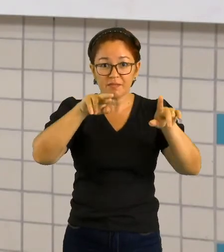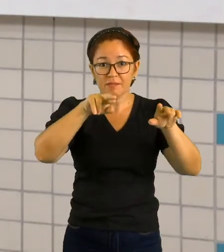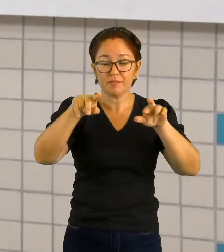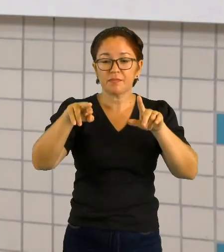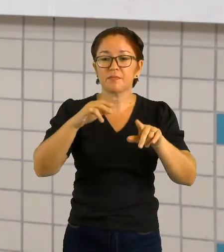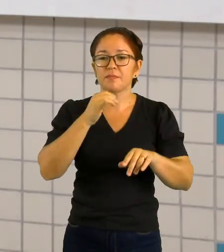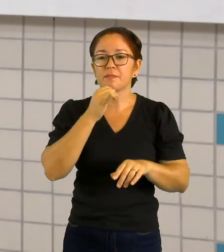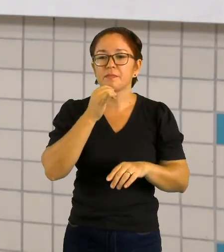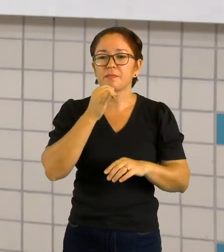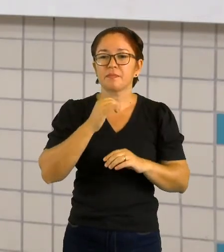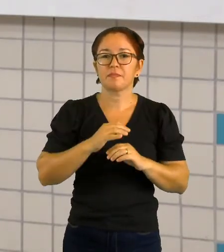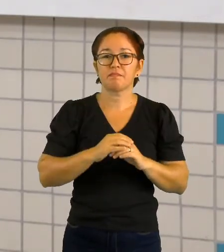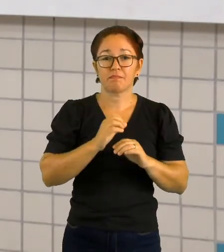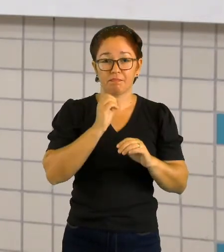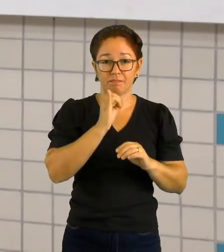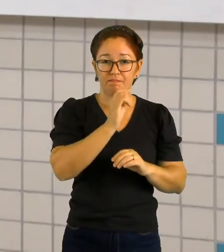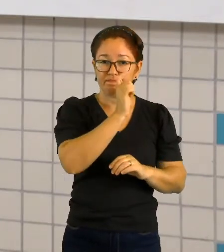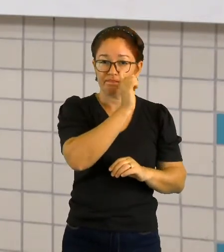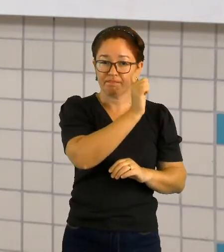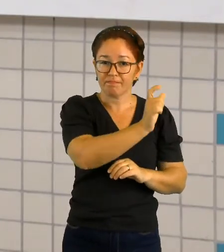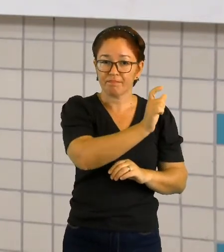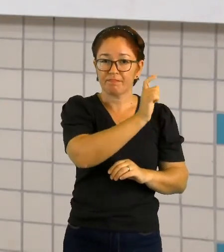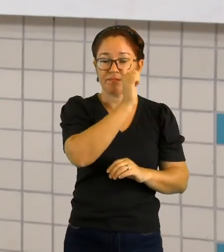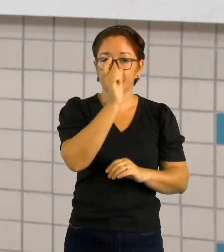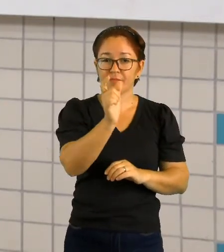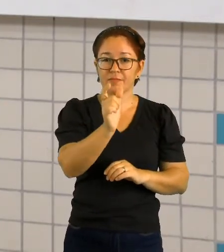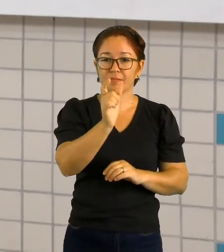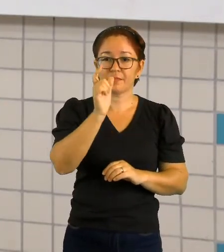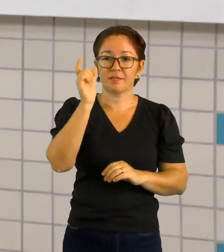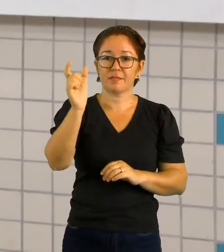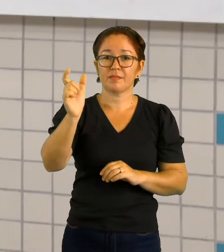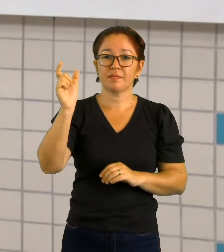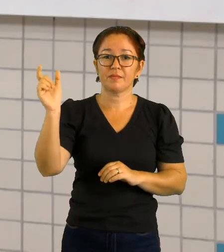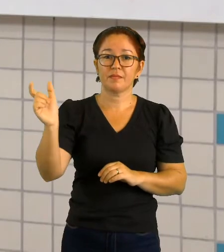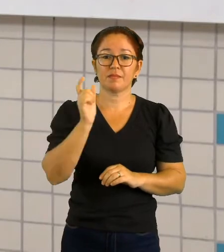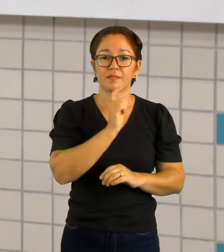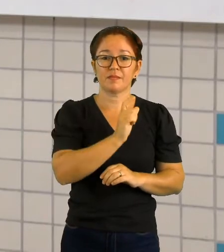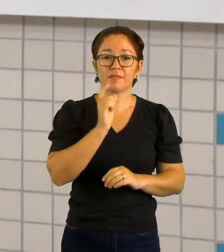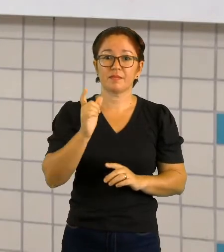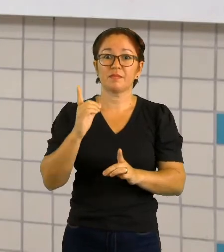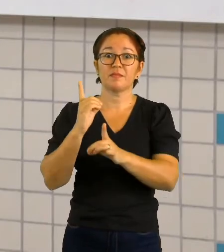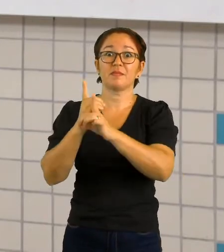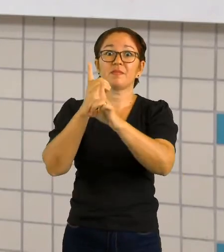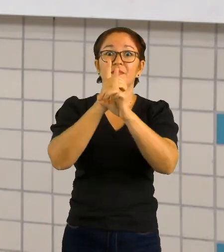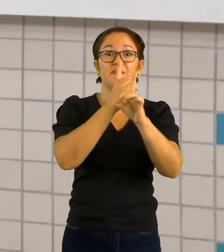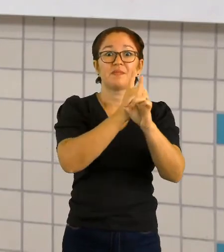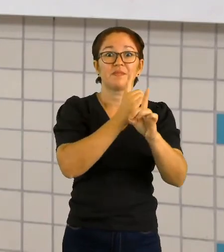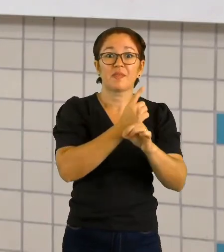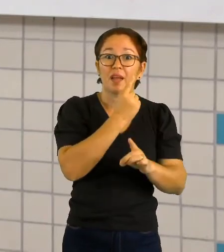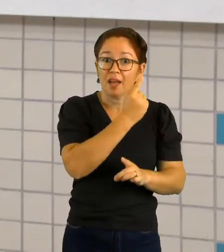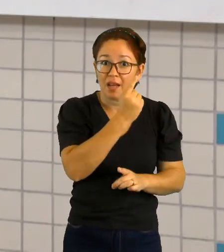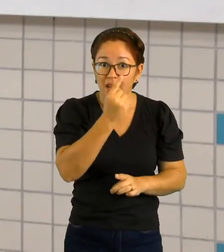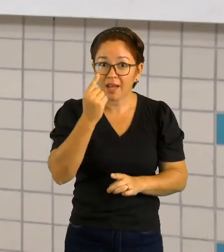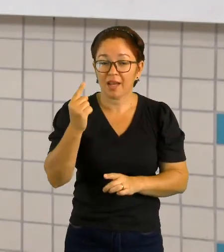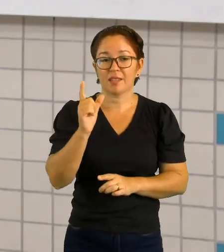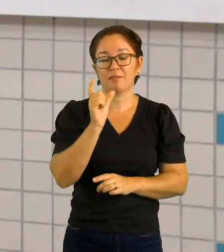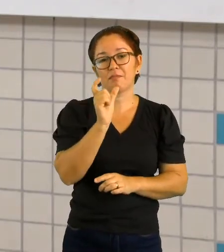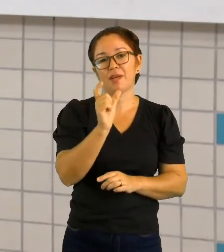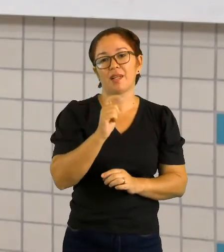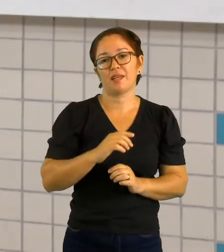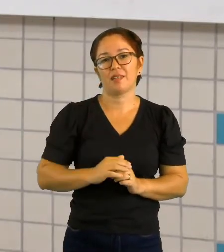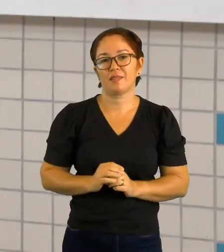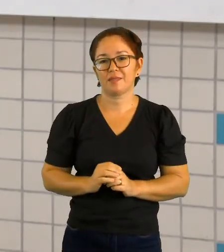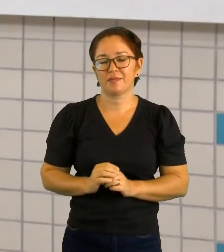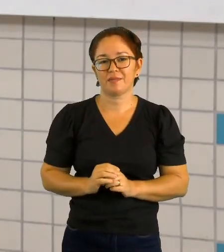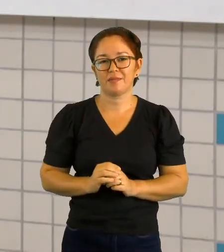Quando demos os espaçamentos, nós conseguimos descobrir as palavrinhas que estavam ali, ou seja,